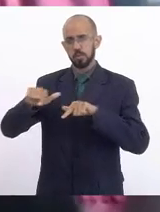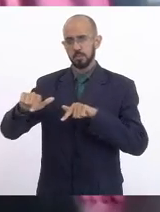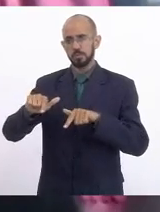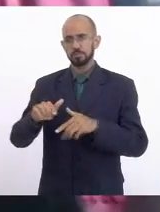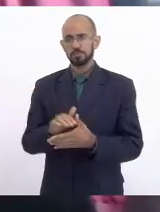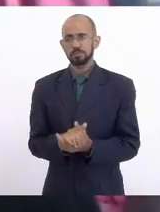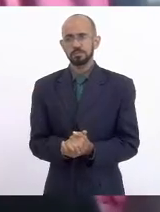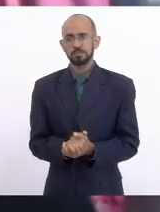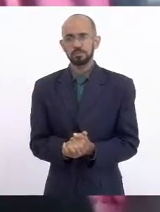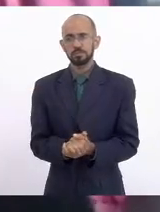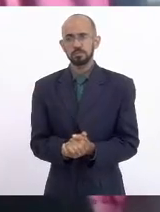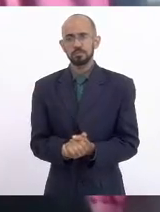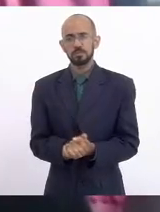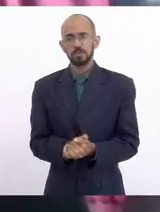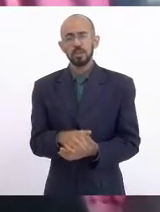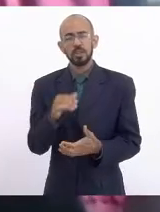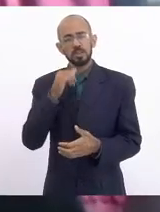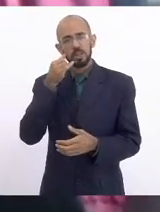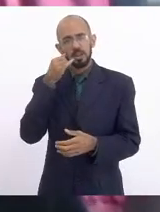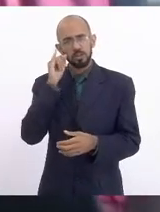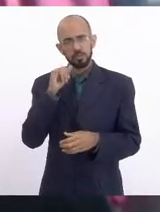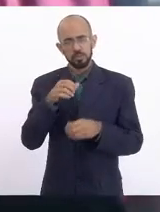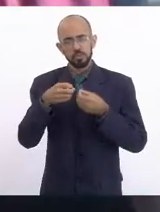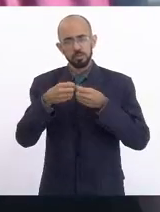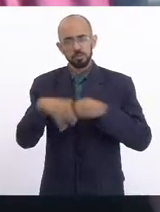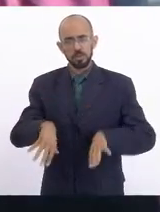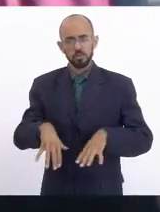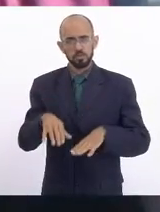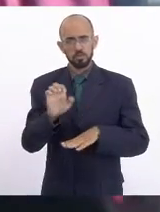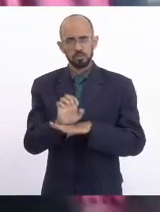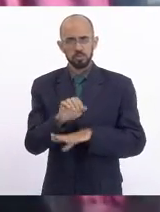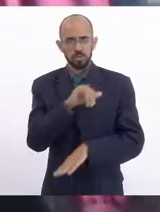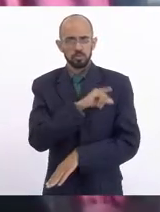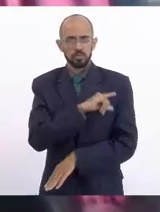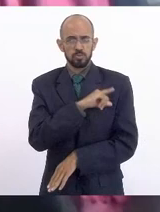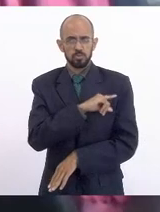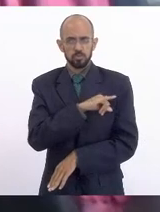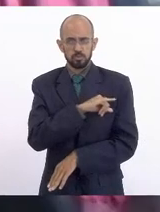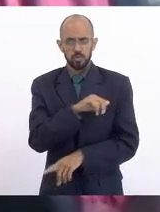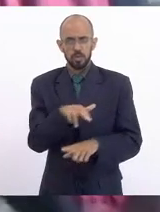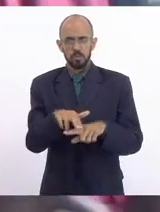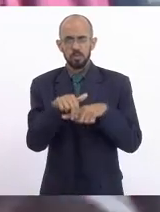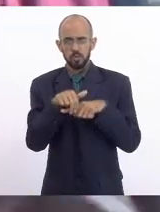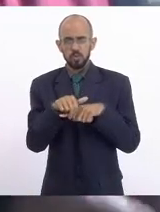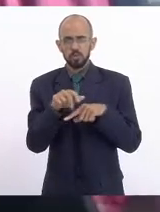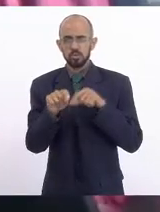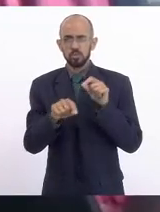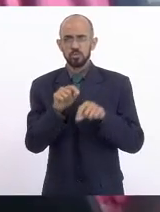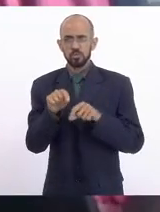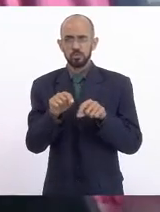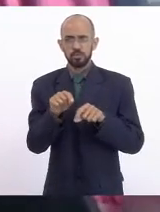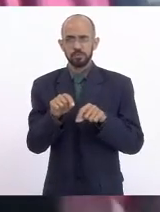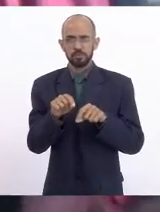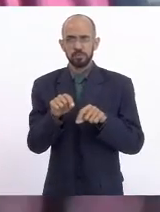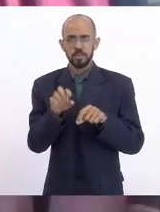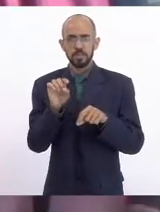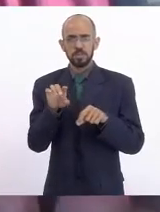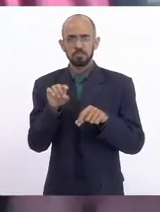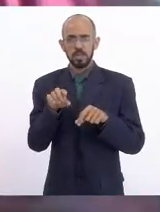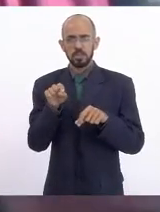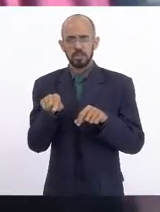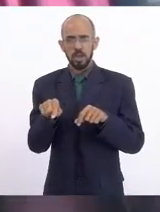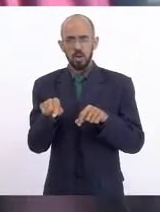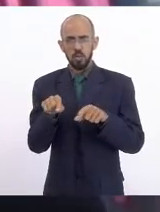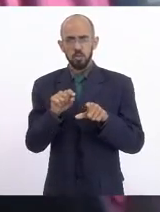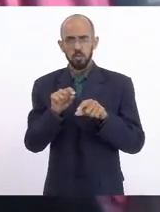ao prejuízo econômico do Estado do Rio portanto de forma excepcional que a